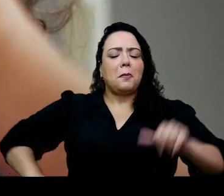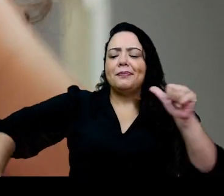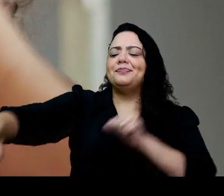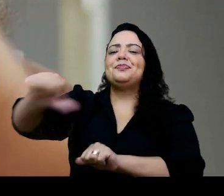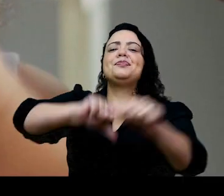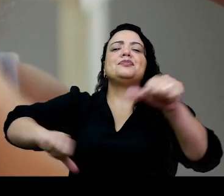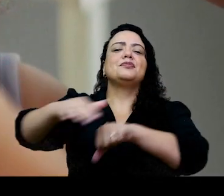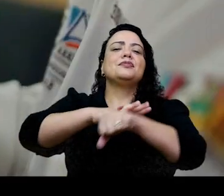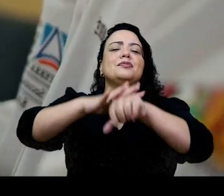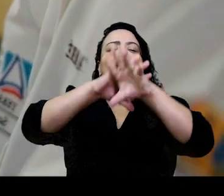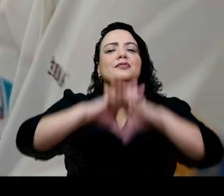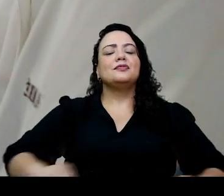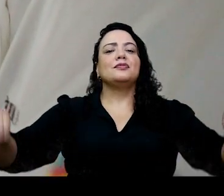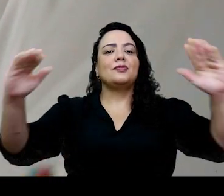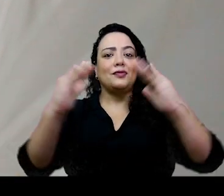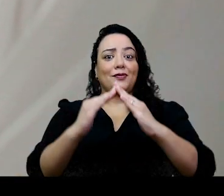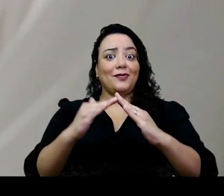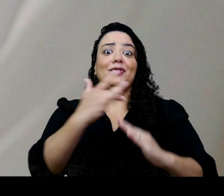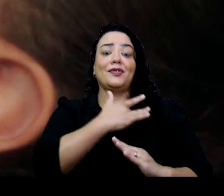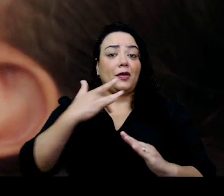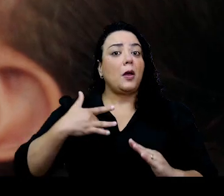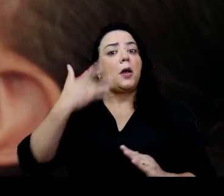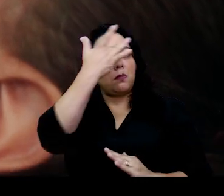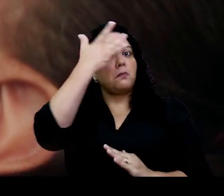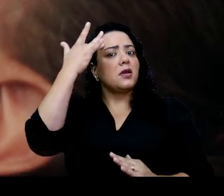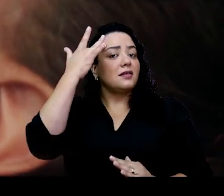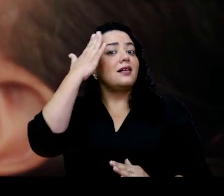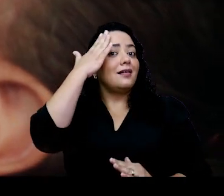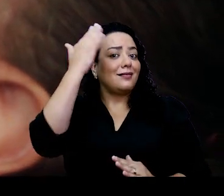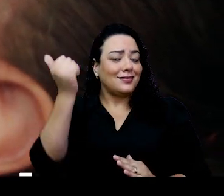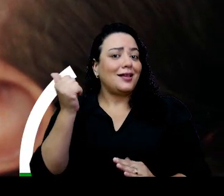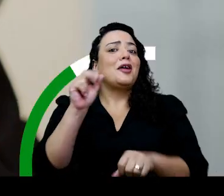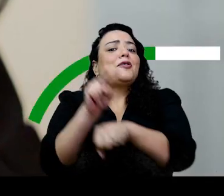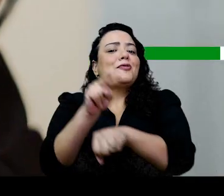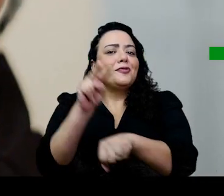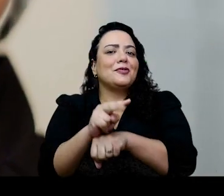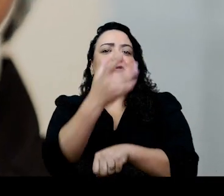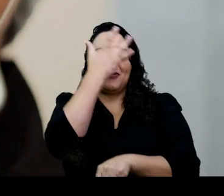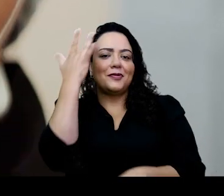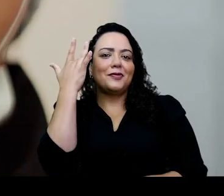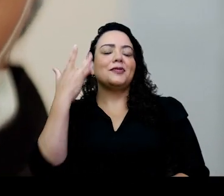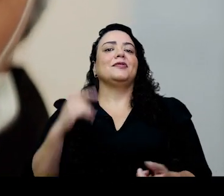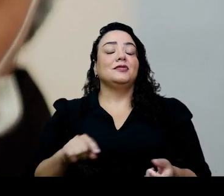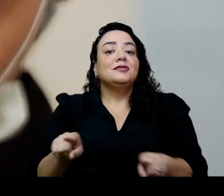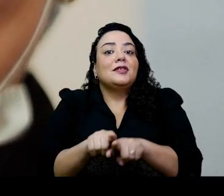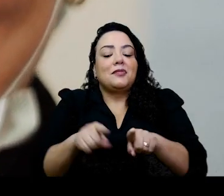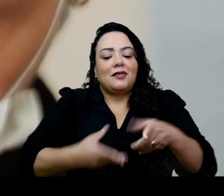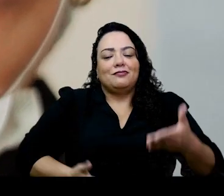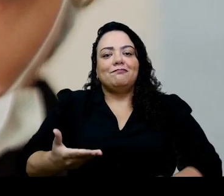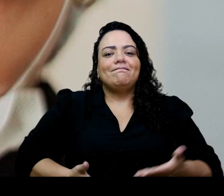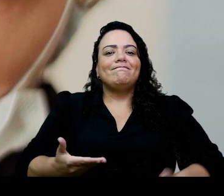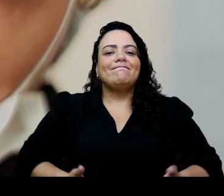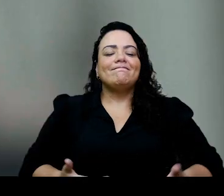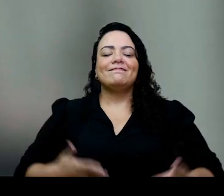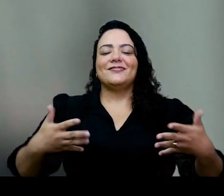que tínhamos, agora podem ser curadas em nossos postos de saúde, com pessoas que sabem cuidar de